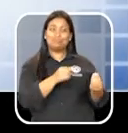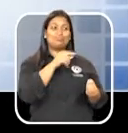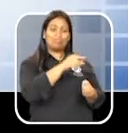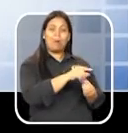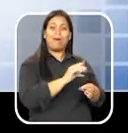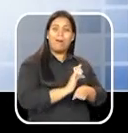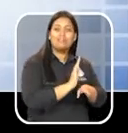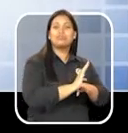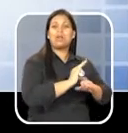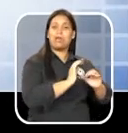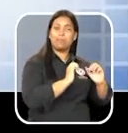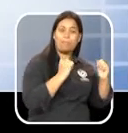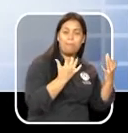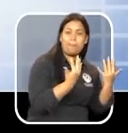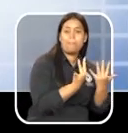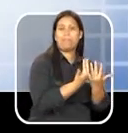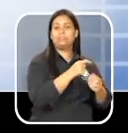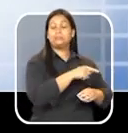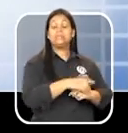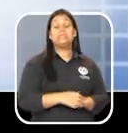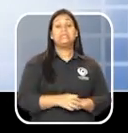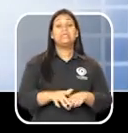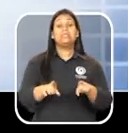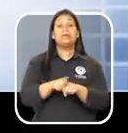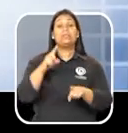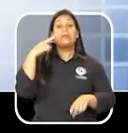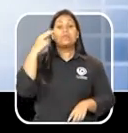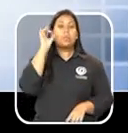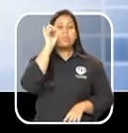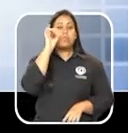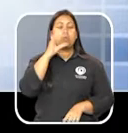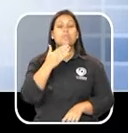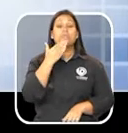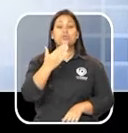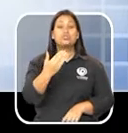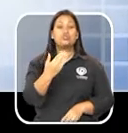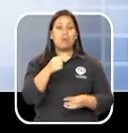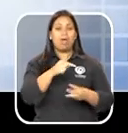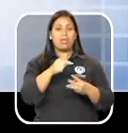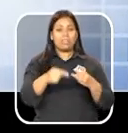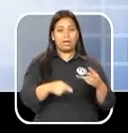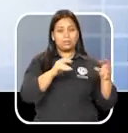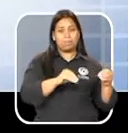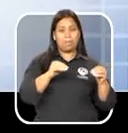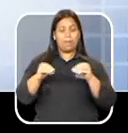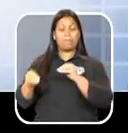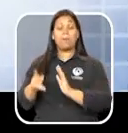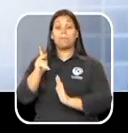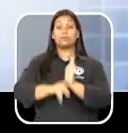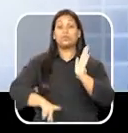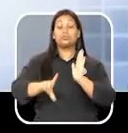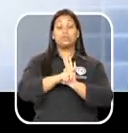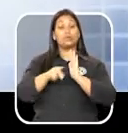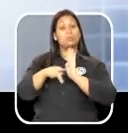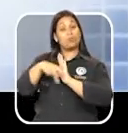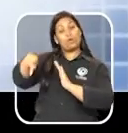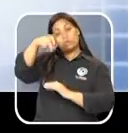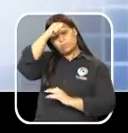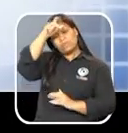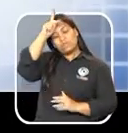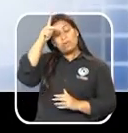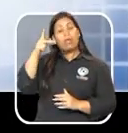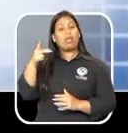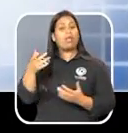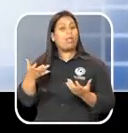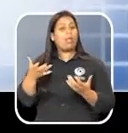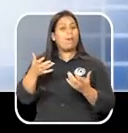meio ambiente e urbanismo. Bruno Moura solicitou vista por 3 sessões do projeto de lei complementar do Executivo que